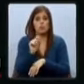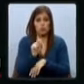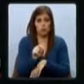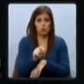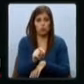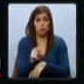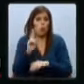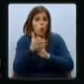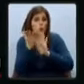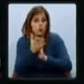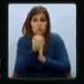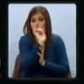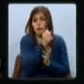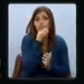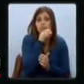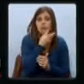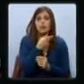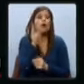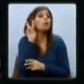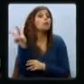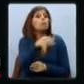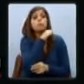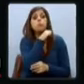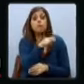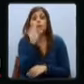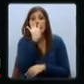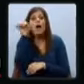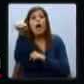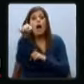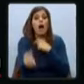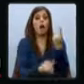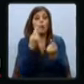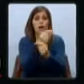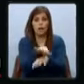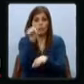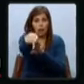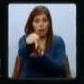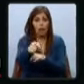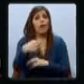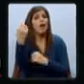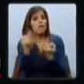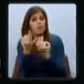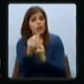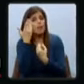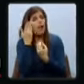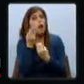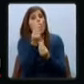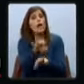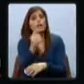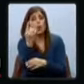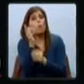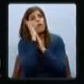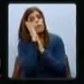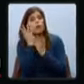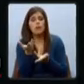de urgência e justificadas e não verificou devidamente se havia ainda alguma criança para entregar aos pais. De facto, havia uma criança que estava a dormir e que, passados 5 minutos,